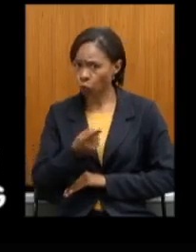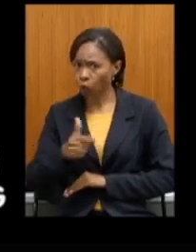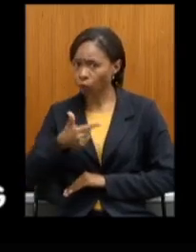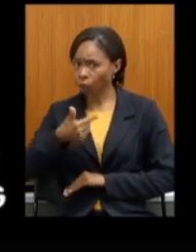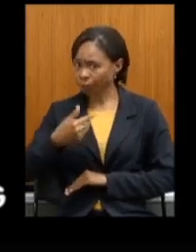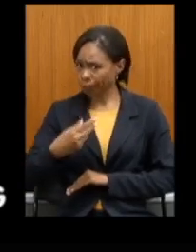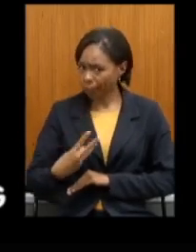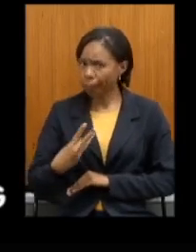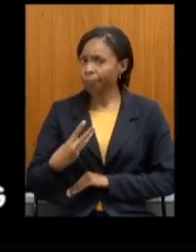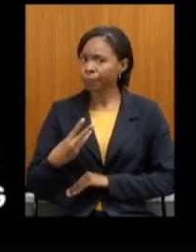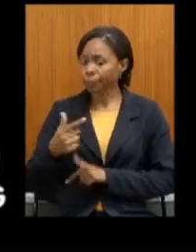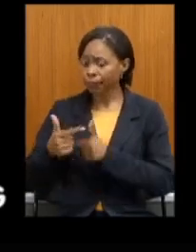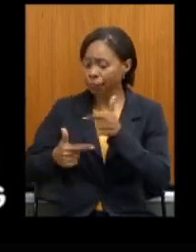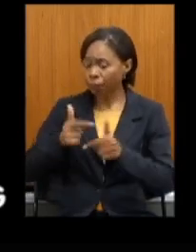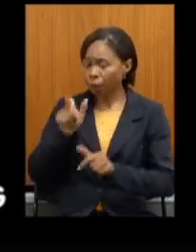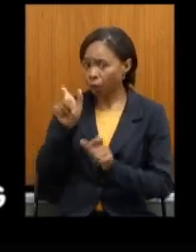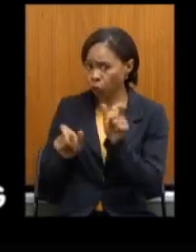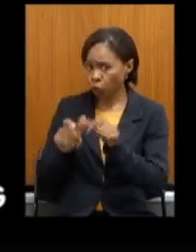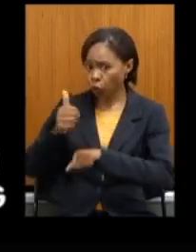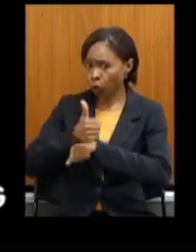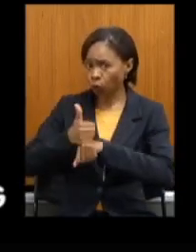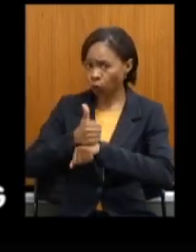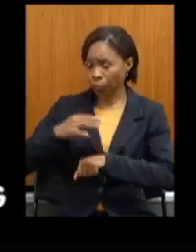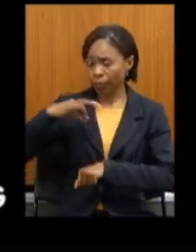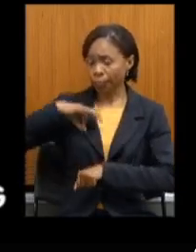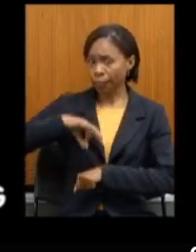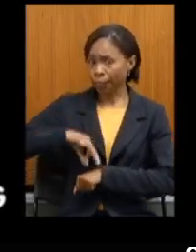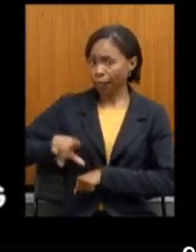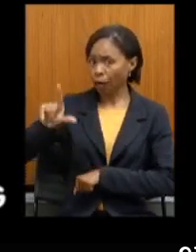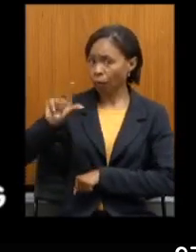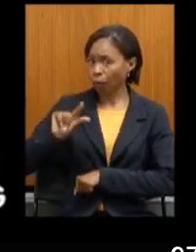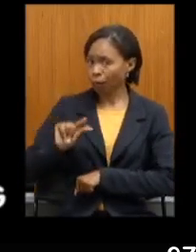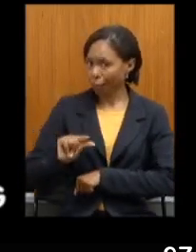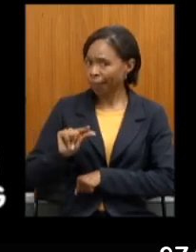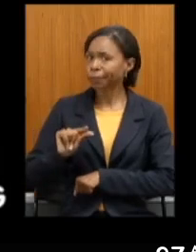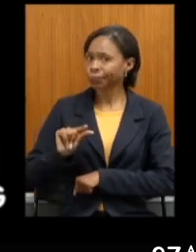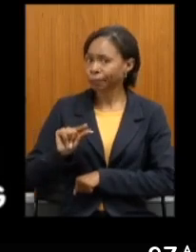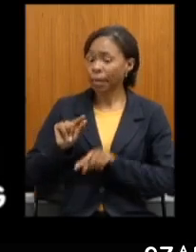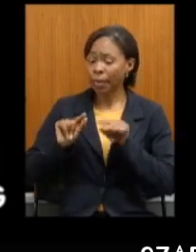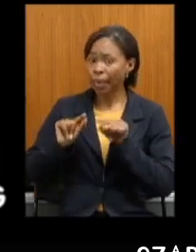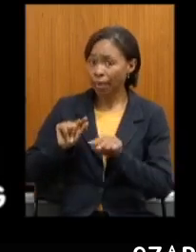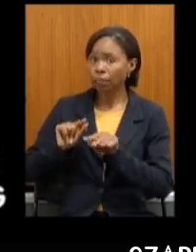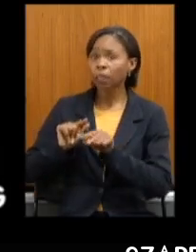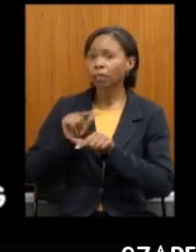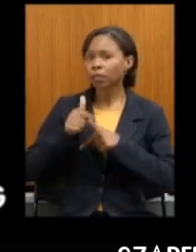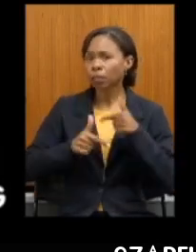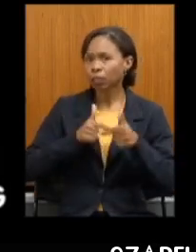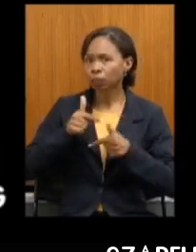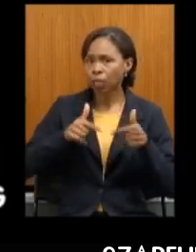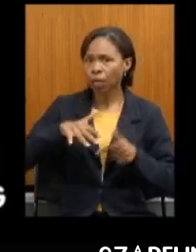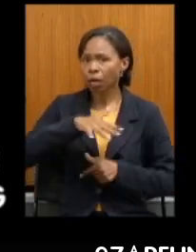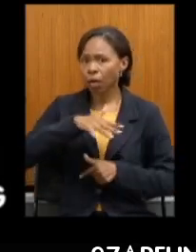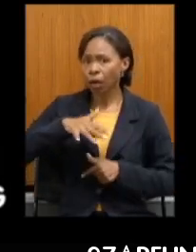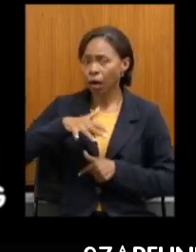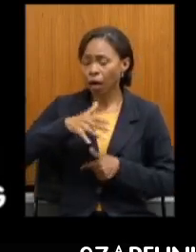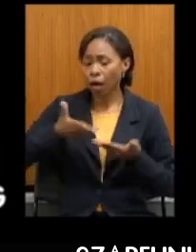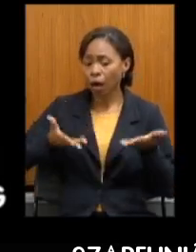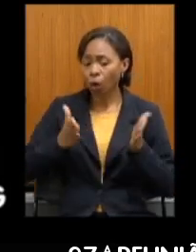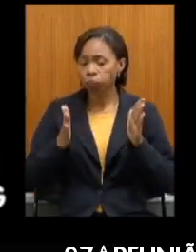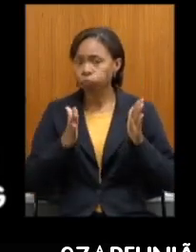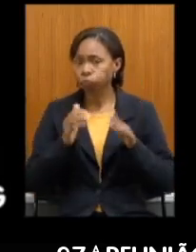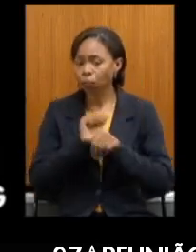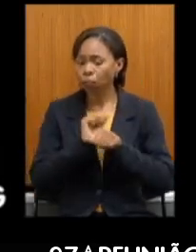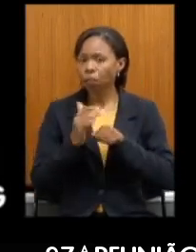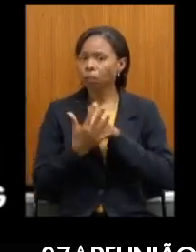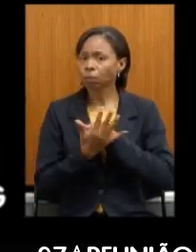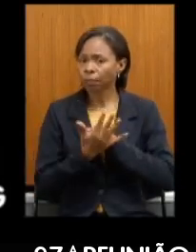salários, remunerações baixas, na linha de frente do enfrentamento à pandemia, muitos em sacrifício da própria vida, né? E a gente,